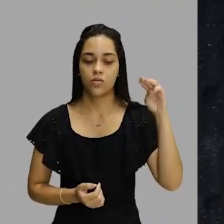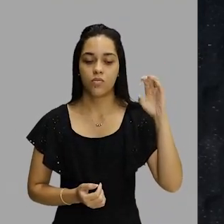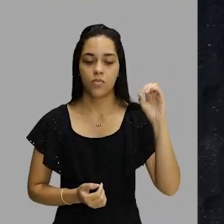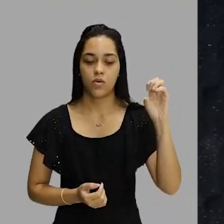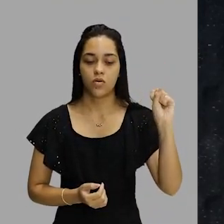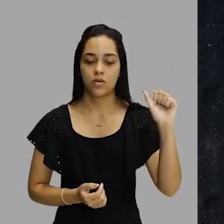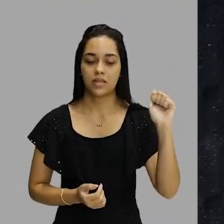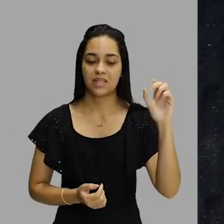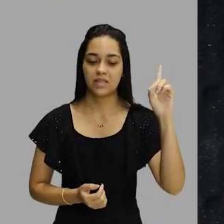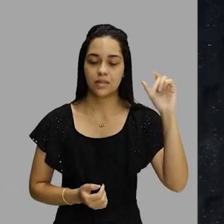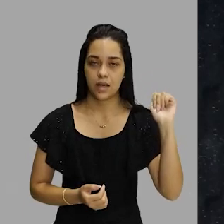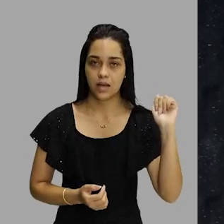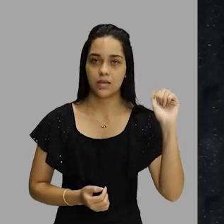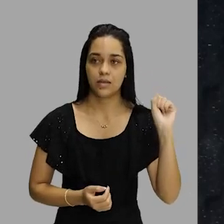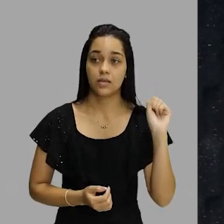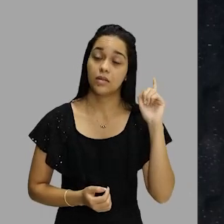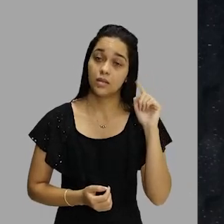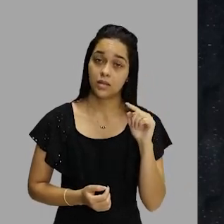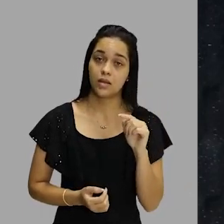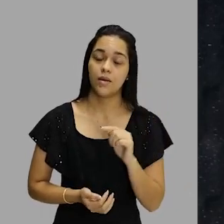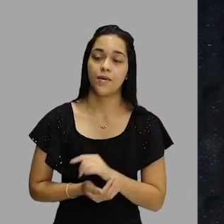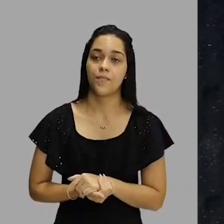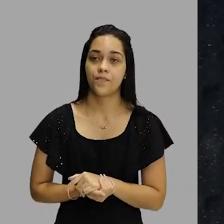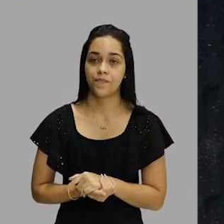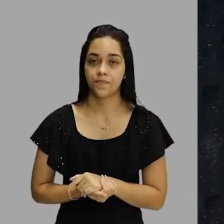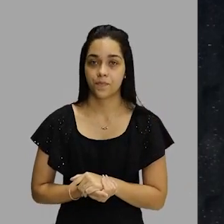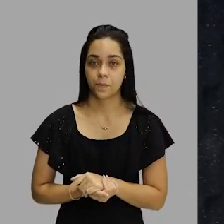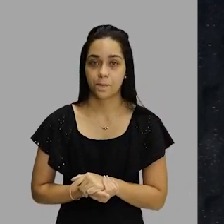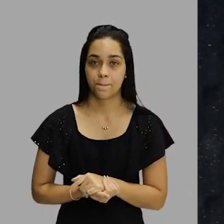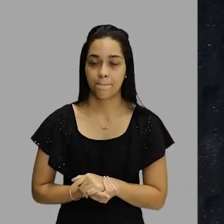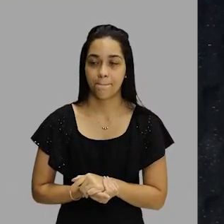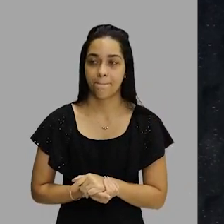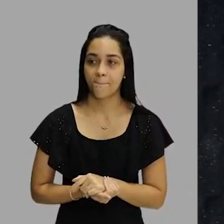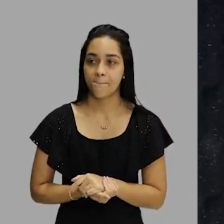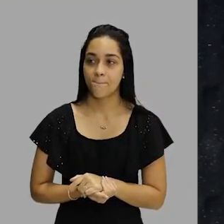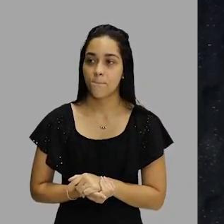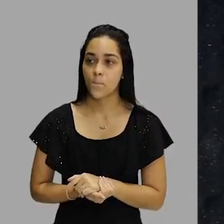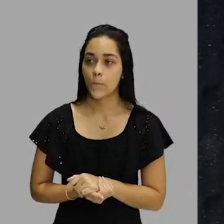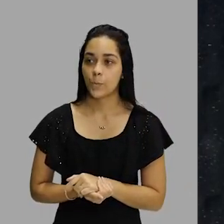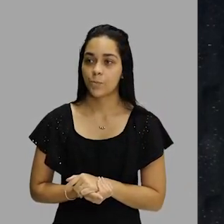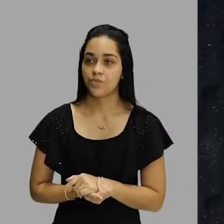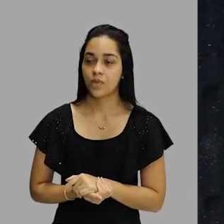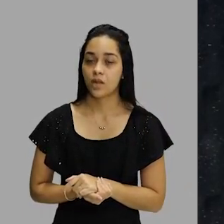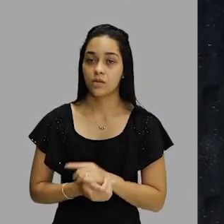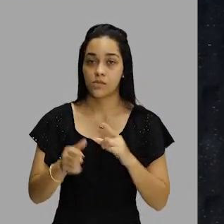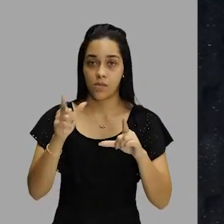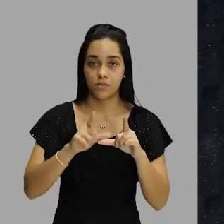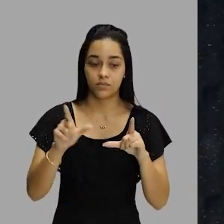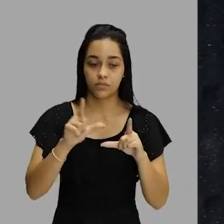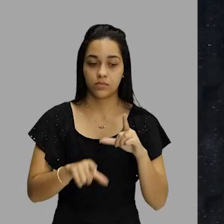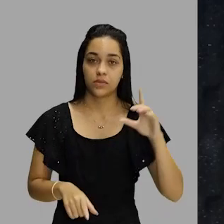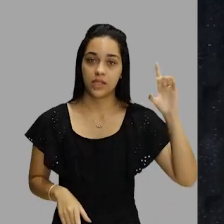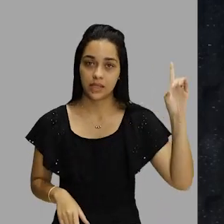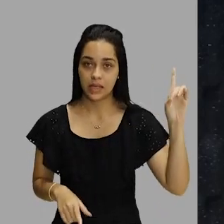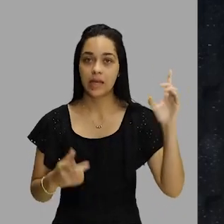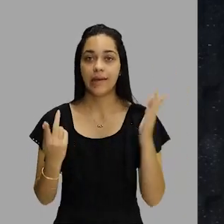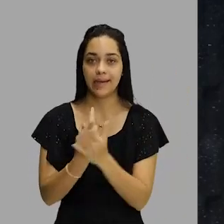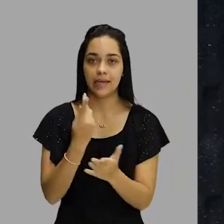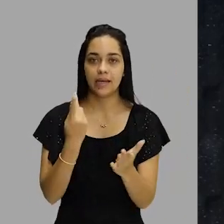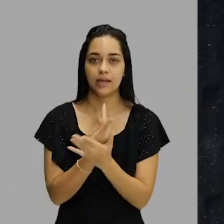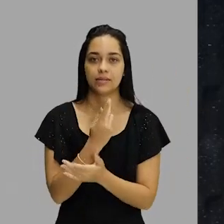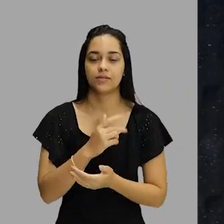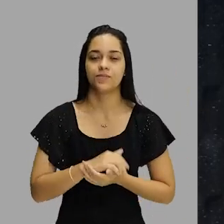células anastomosadas, que são as células ramificadas, ok? Então, a alternativa D vai ser realmente a